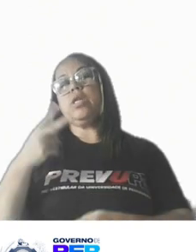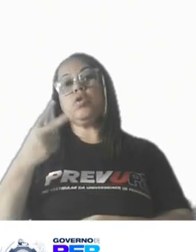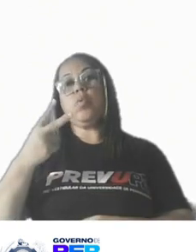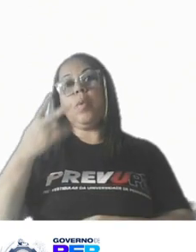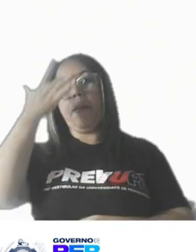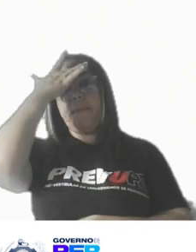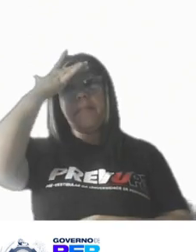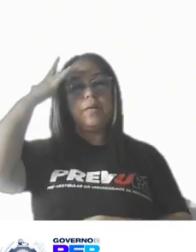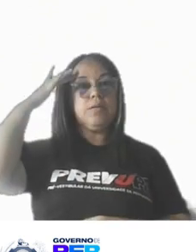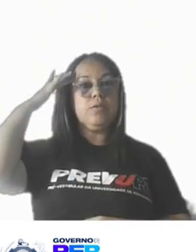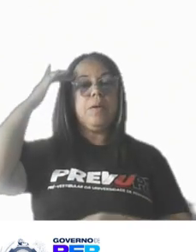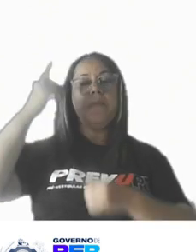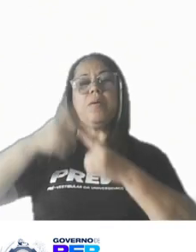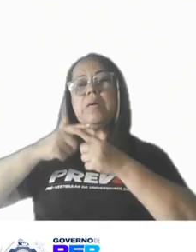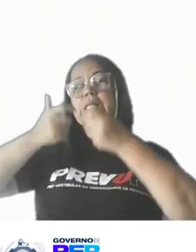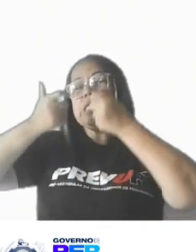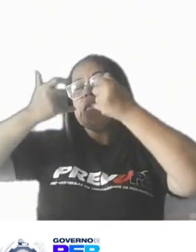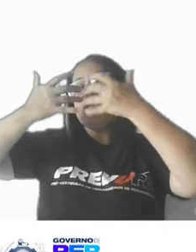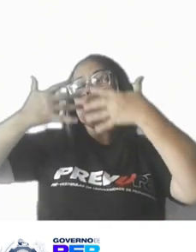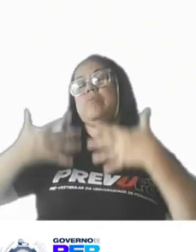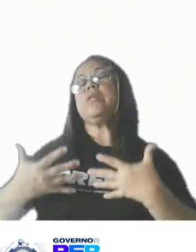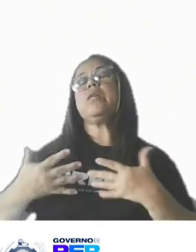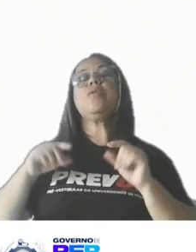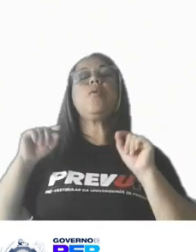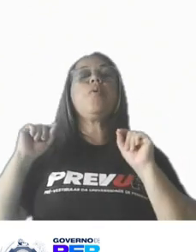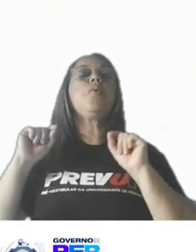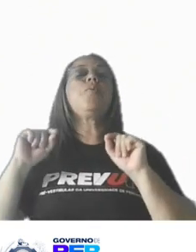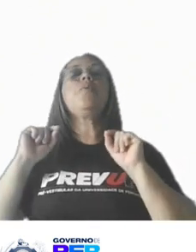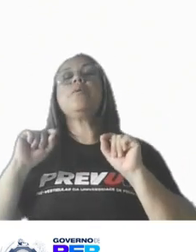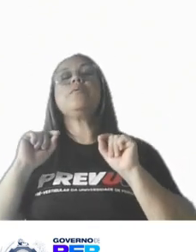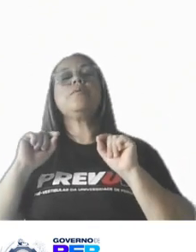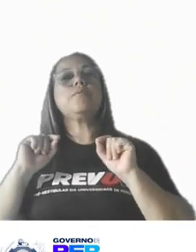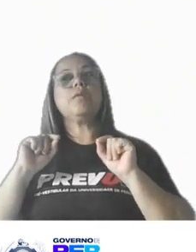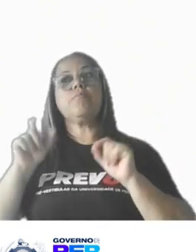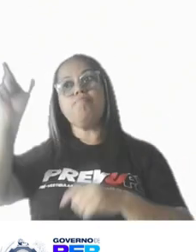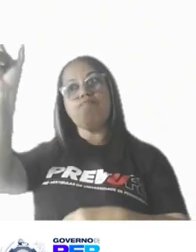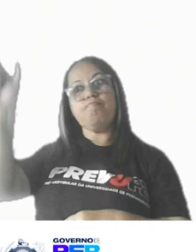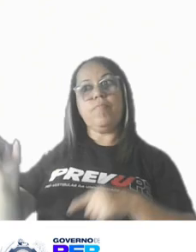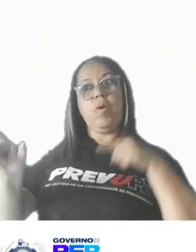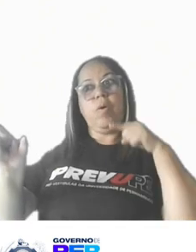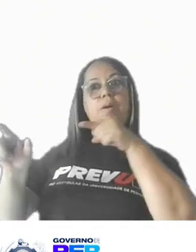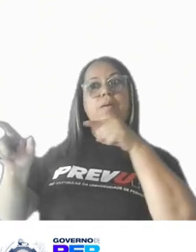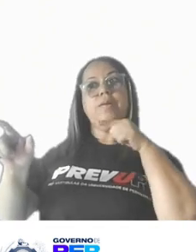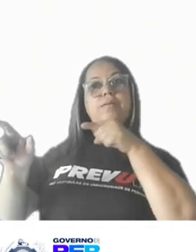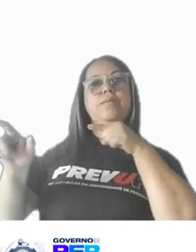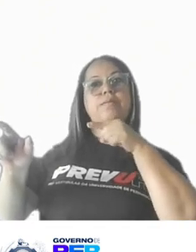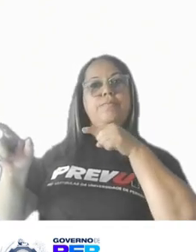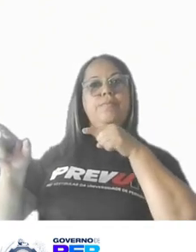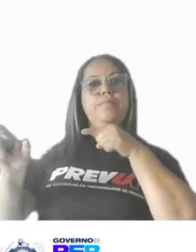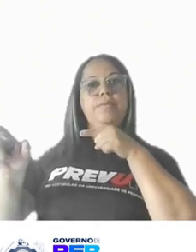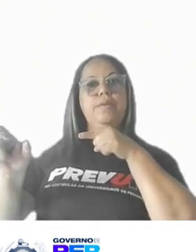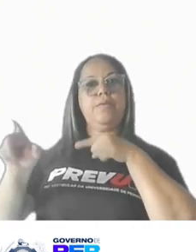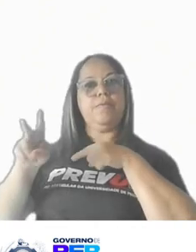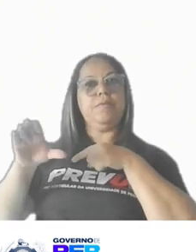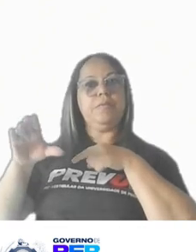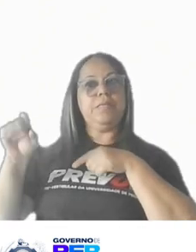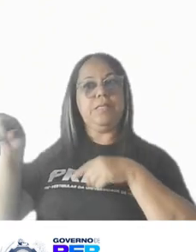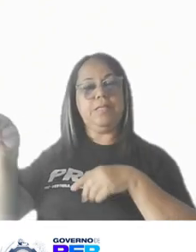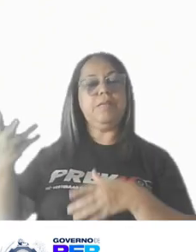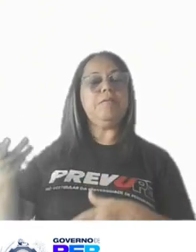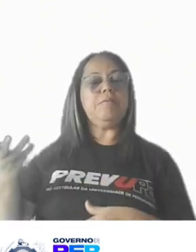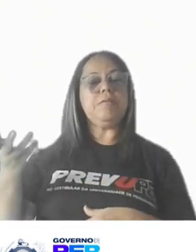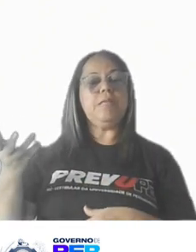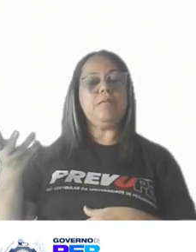porque está falando ali diretamente com o leitor, com o receptor da mensagem. E